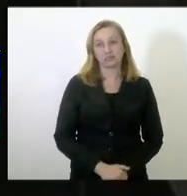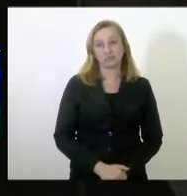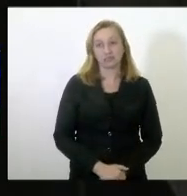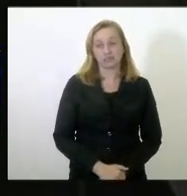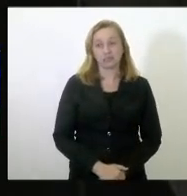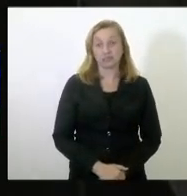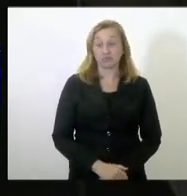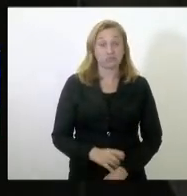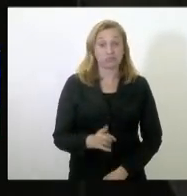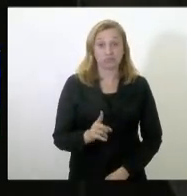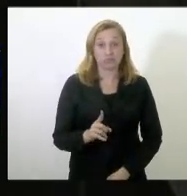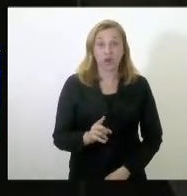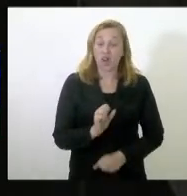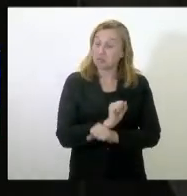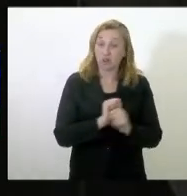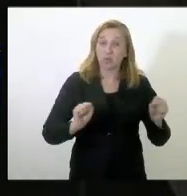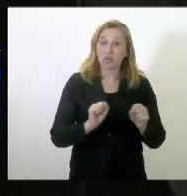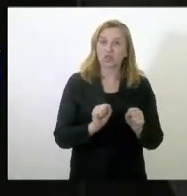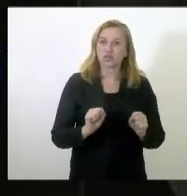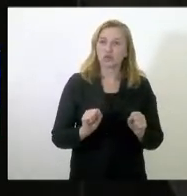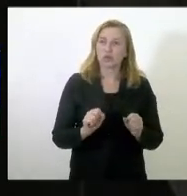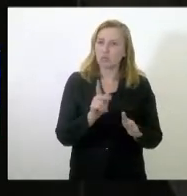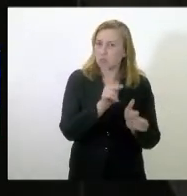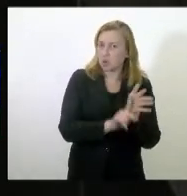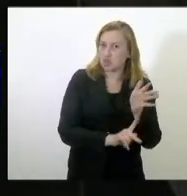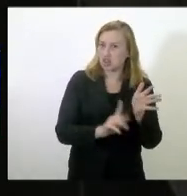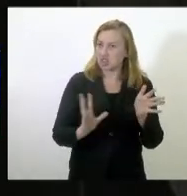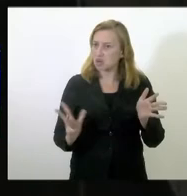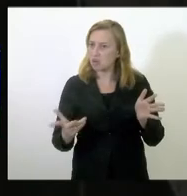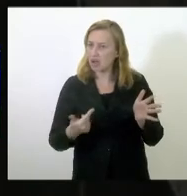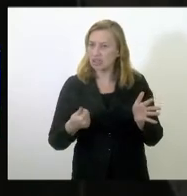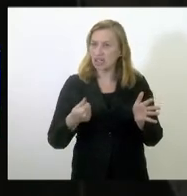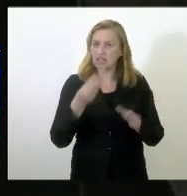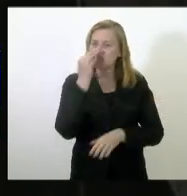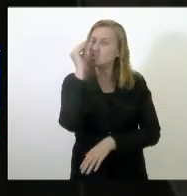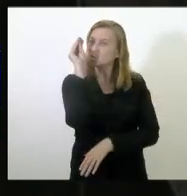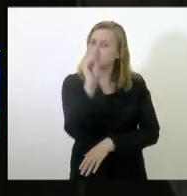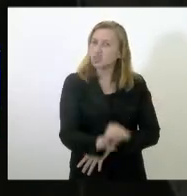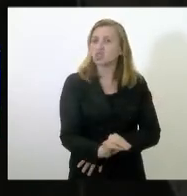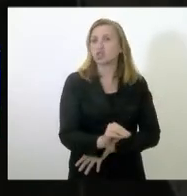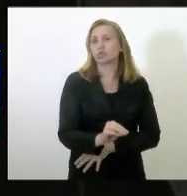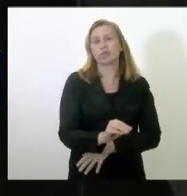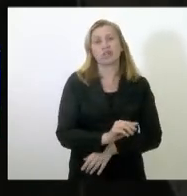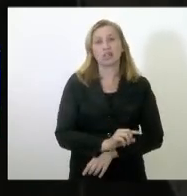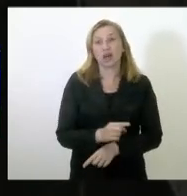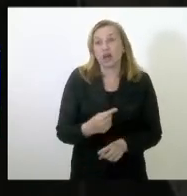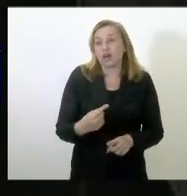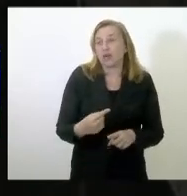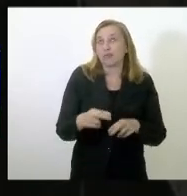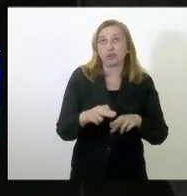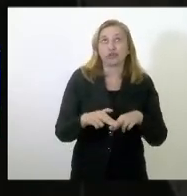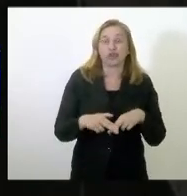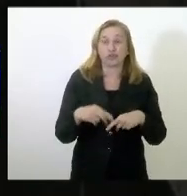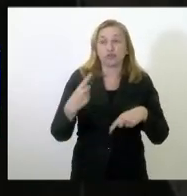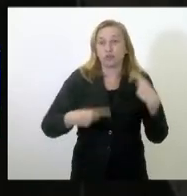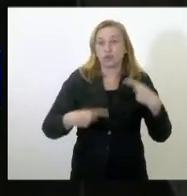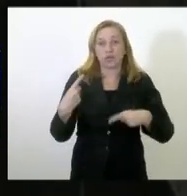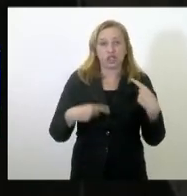é possível que um projeto de excelência seja destruído por questões